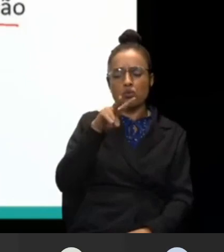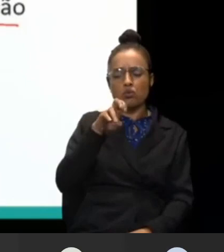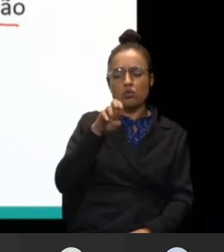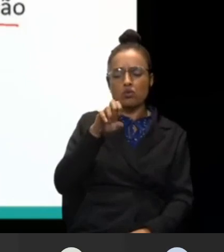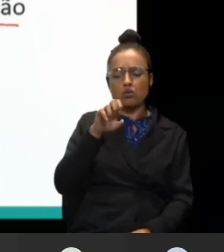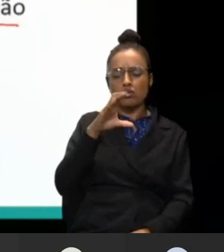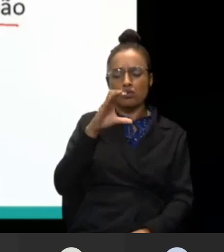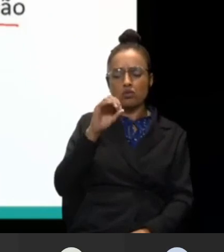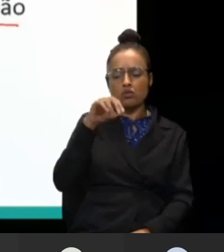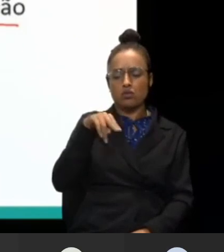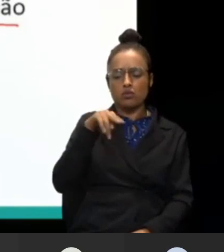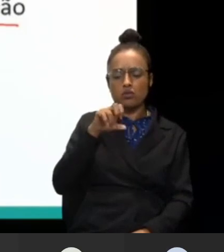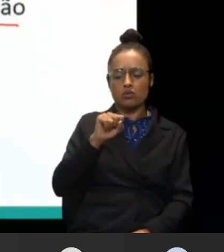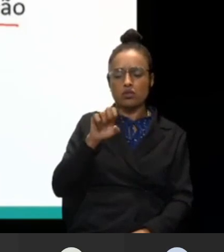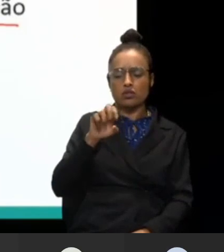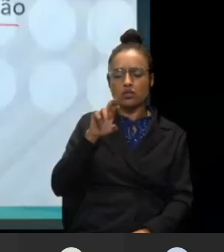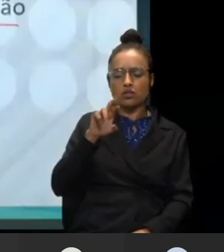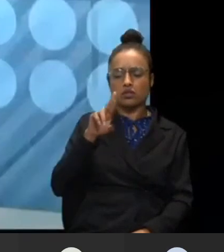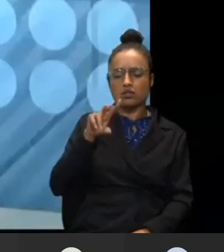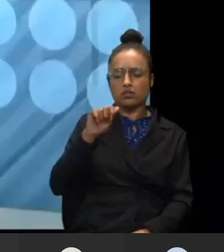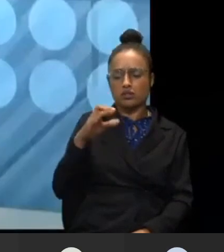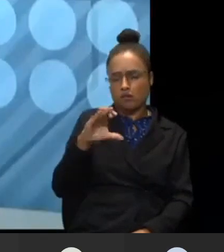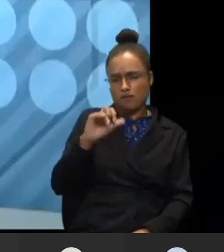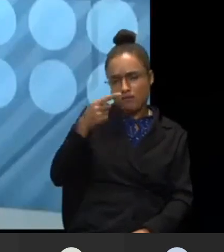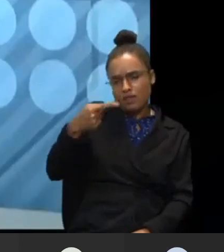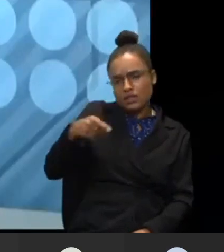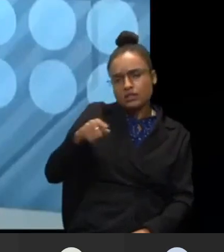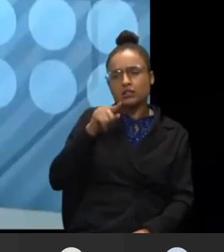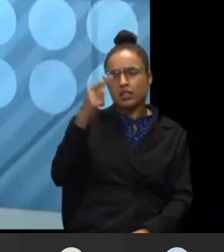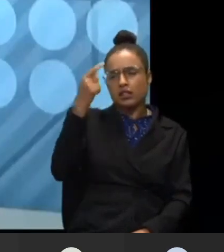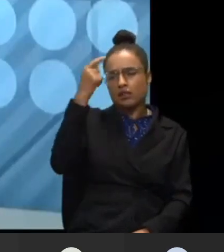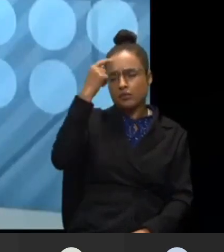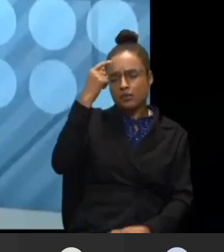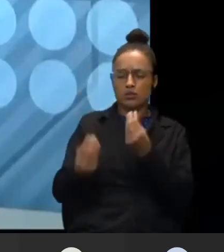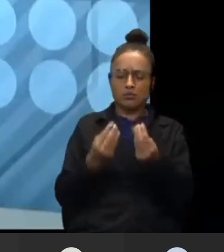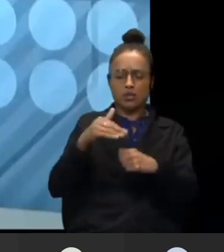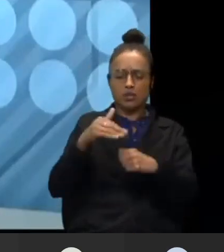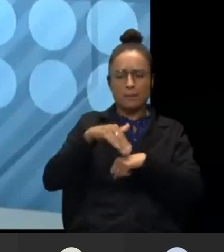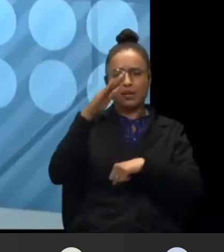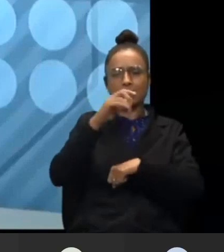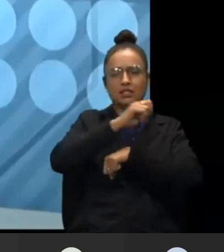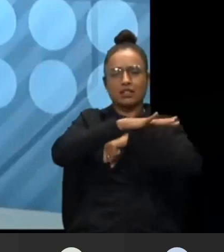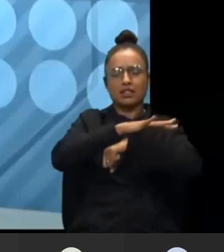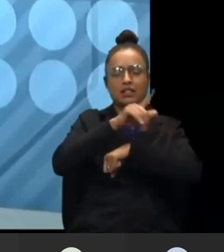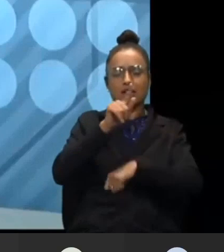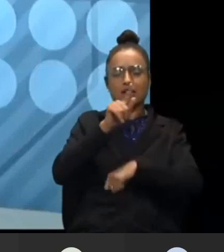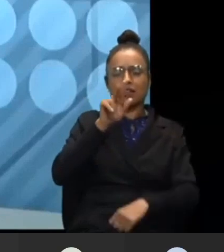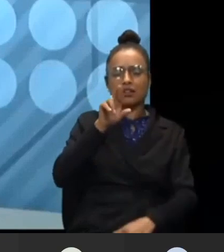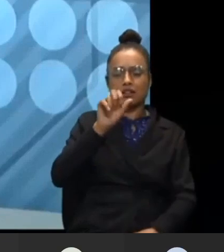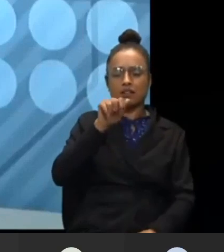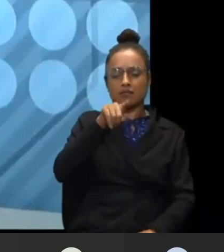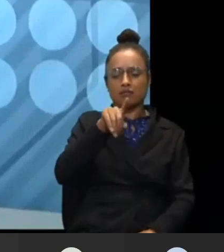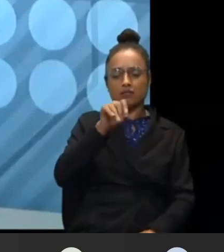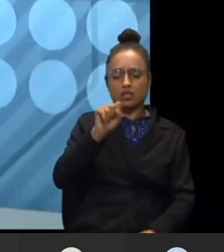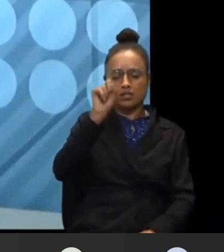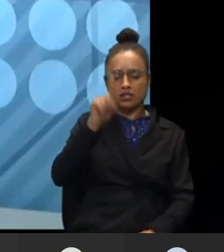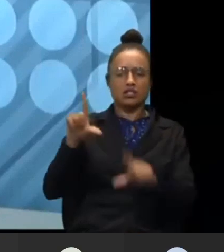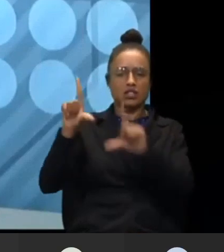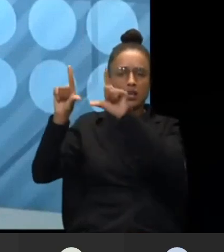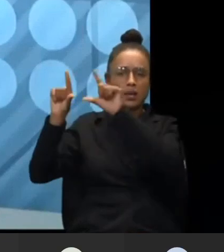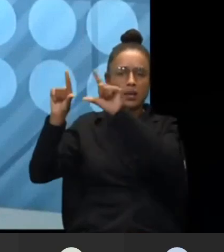estiverem livres no meio, vai dizer, quanto mais ácidos graxos estiverem livres, representa a